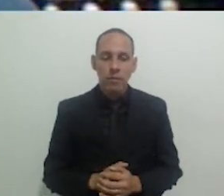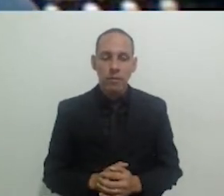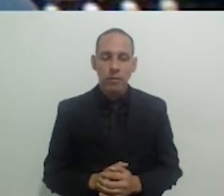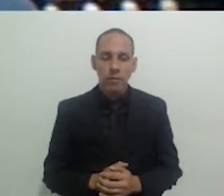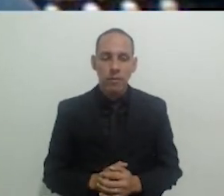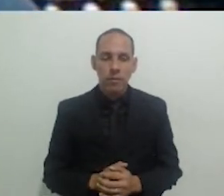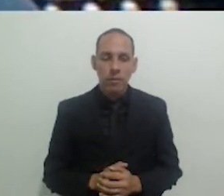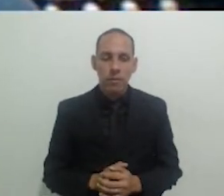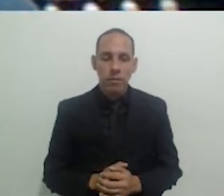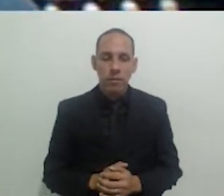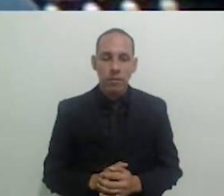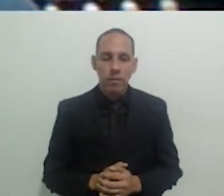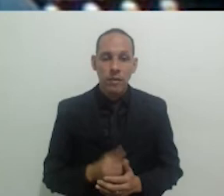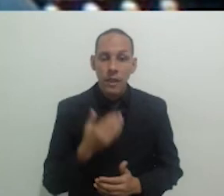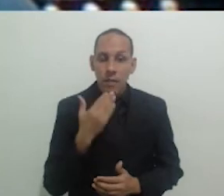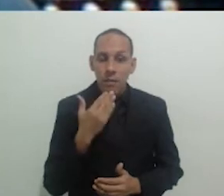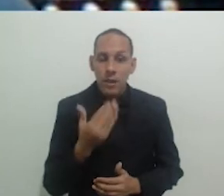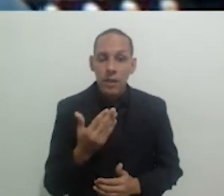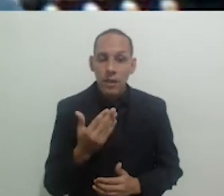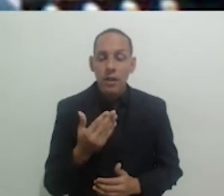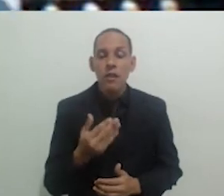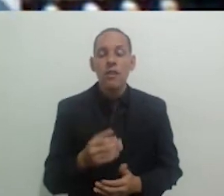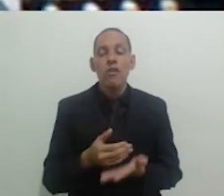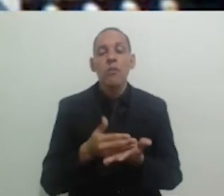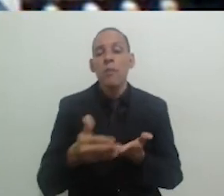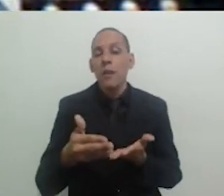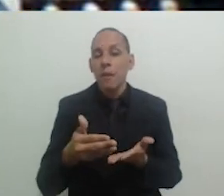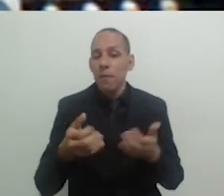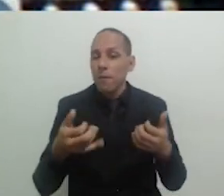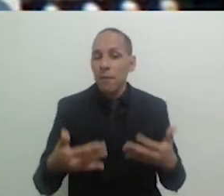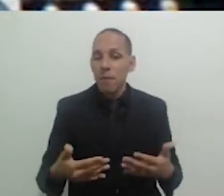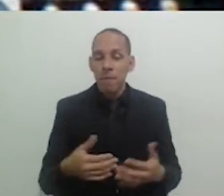Expediente, indicações. Expediente, Márcio.